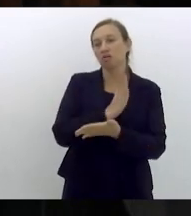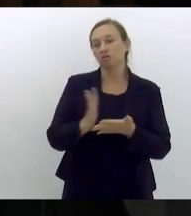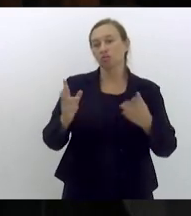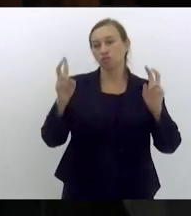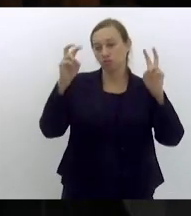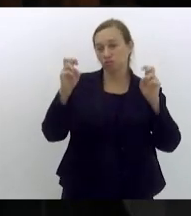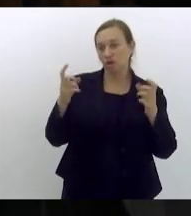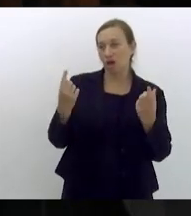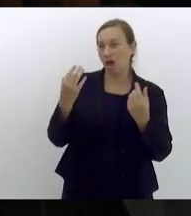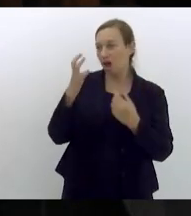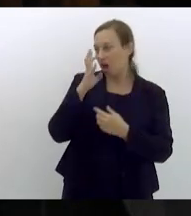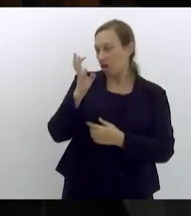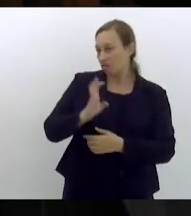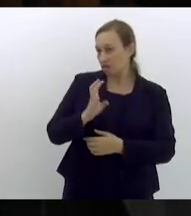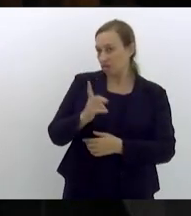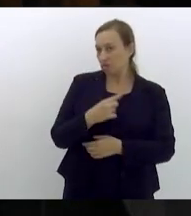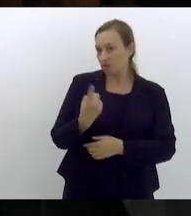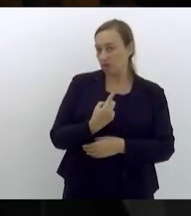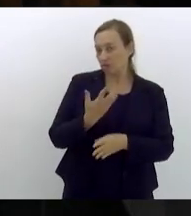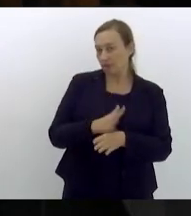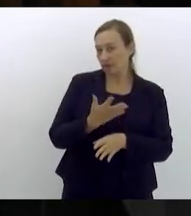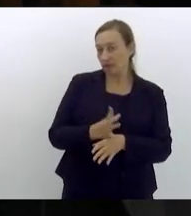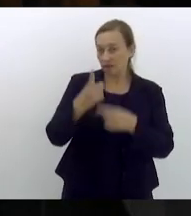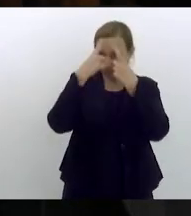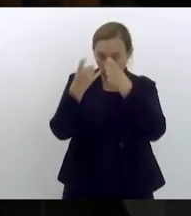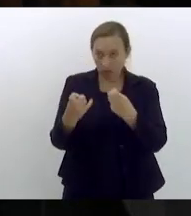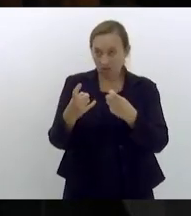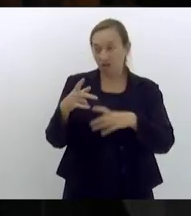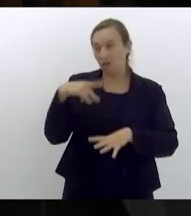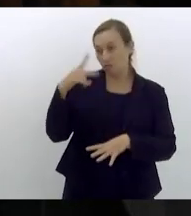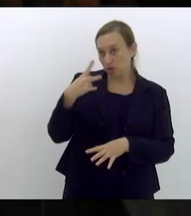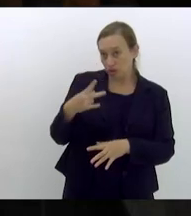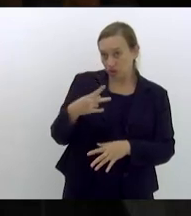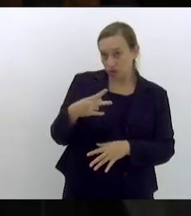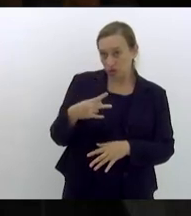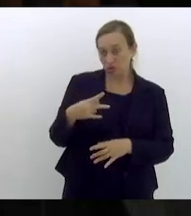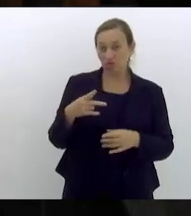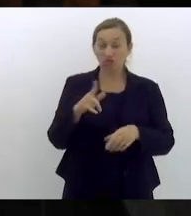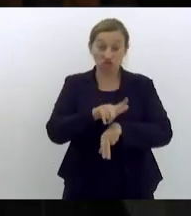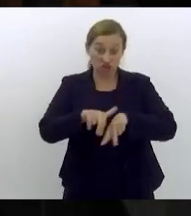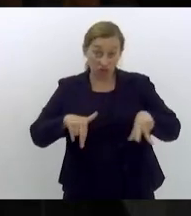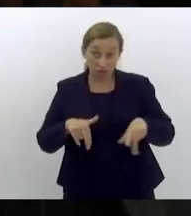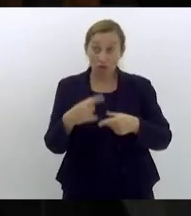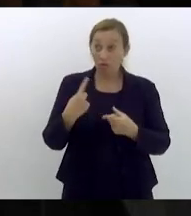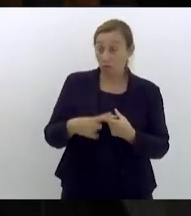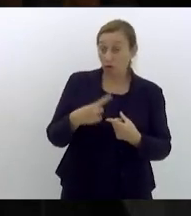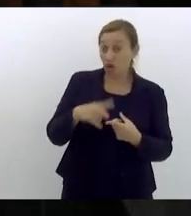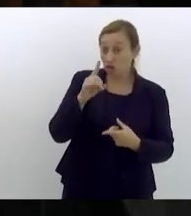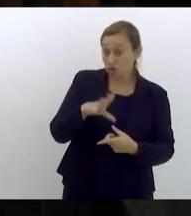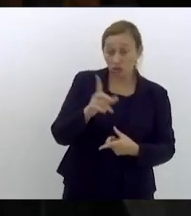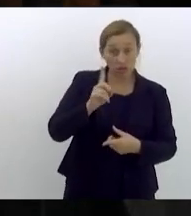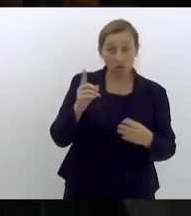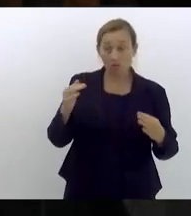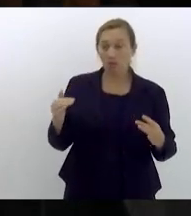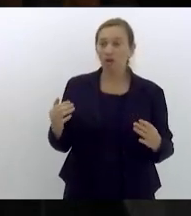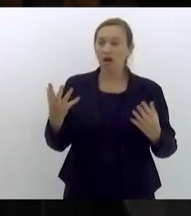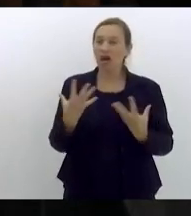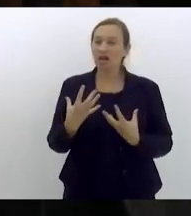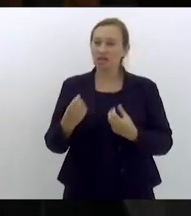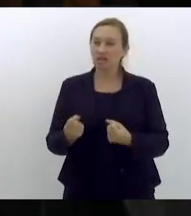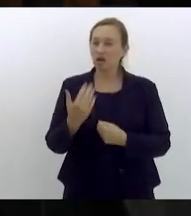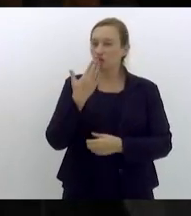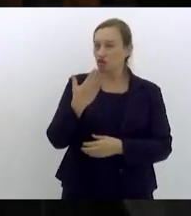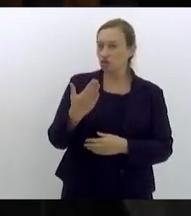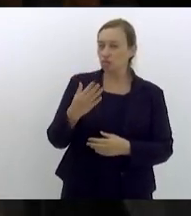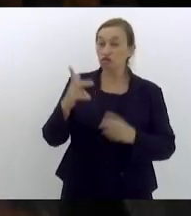sermos praticantes da violência política da violência política de gênero porque é só a gente não concordar com certos tipos do